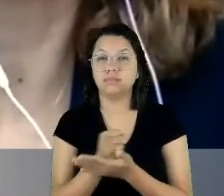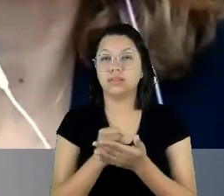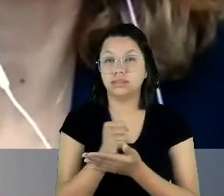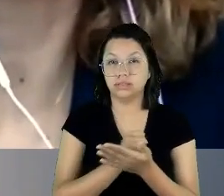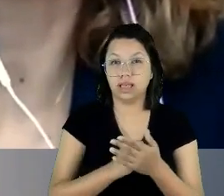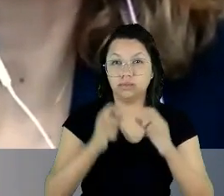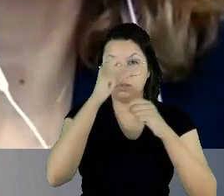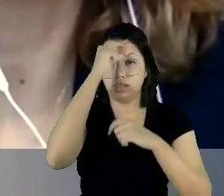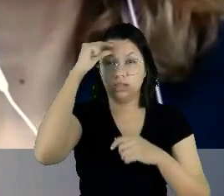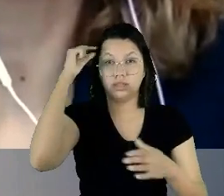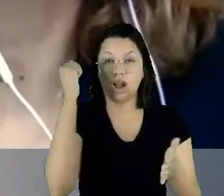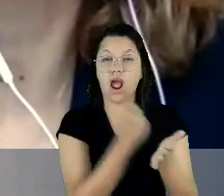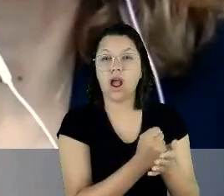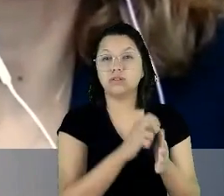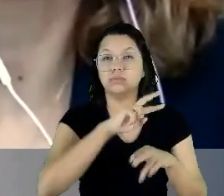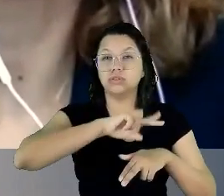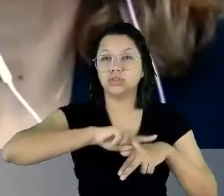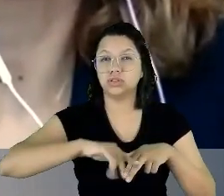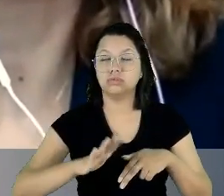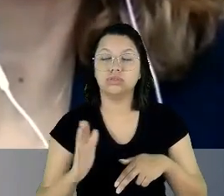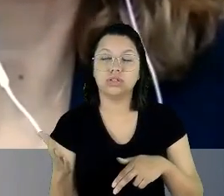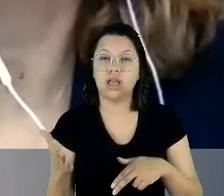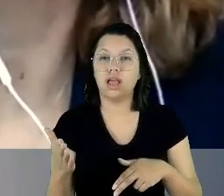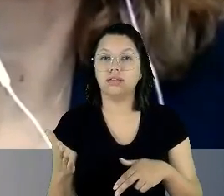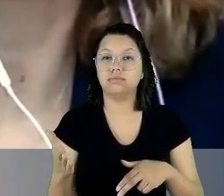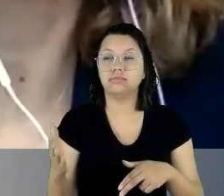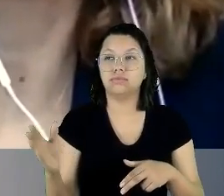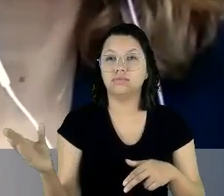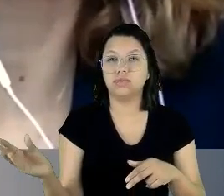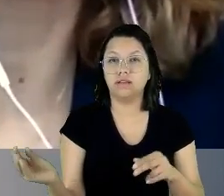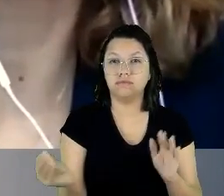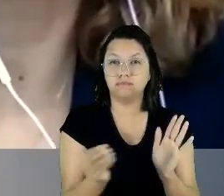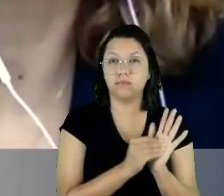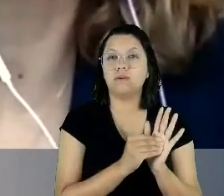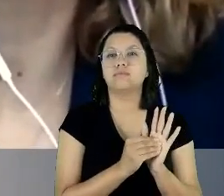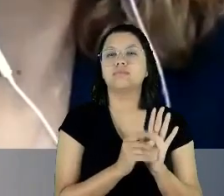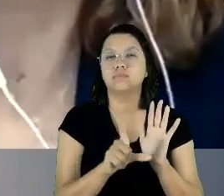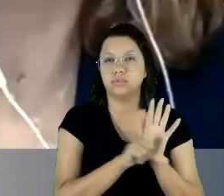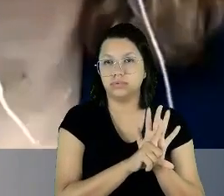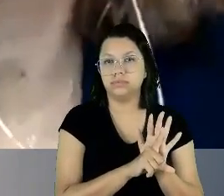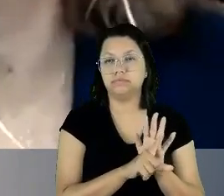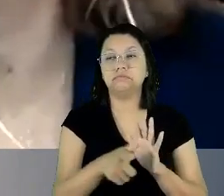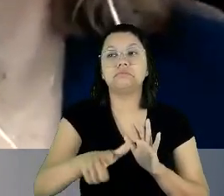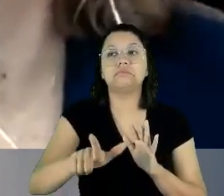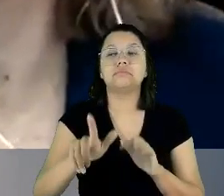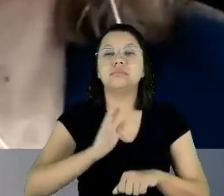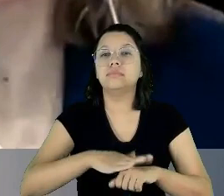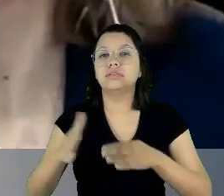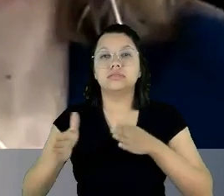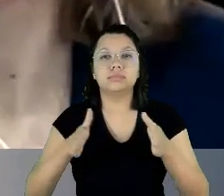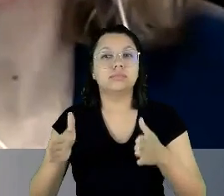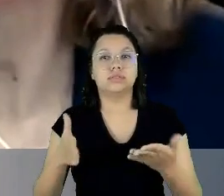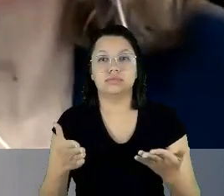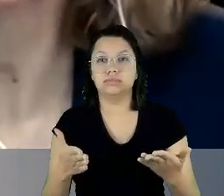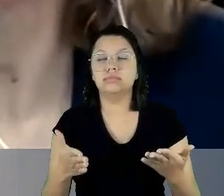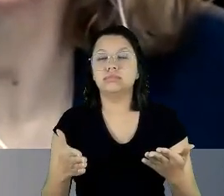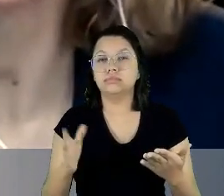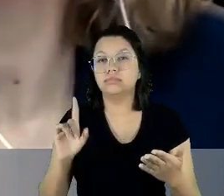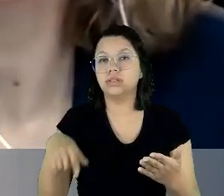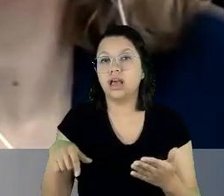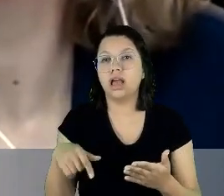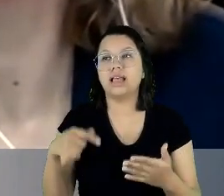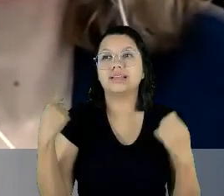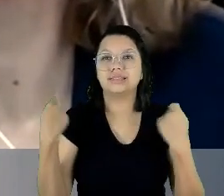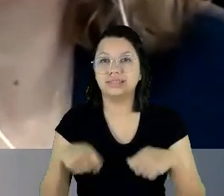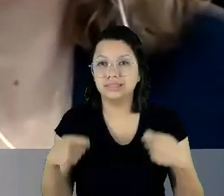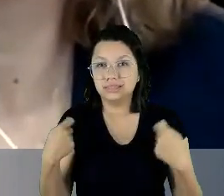em estereótipos de gênero, já que isso vinha fixado na própria lei, né, não há mais esse espaço. E é algo